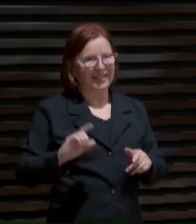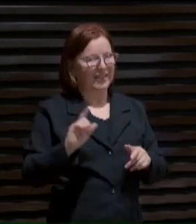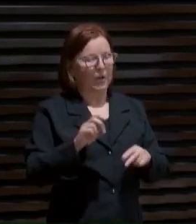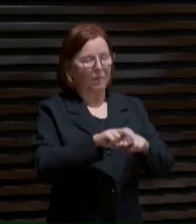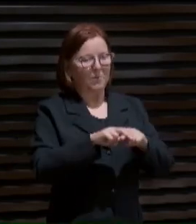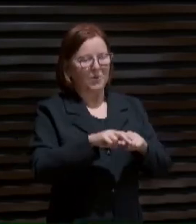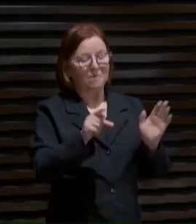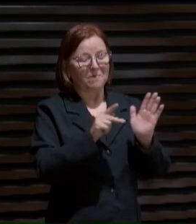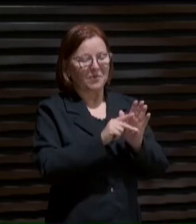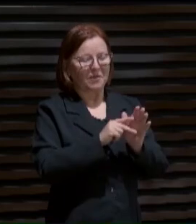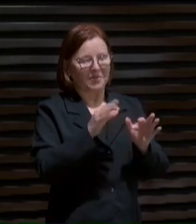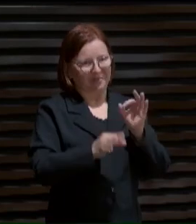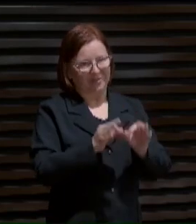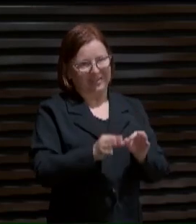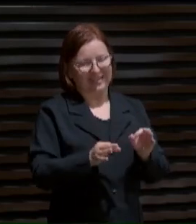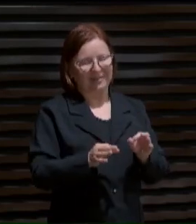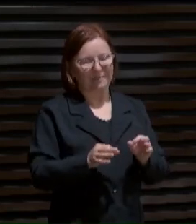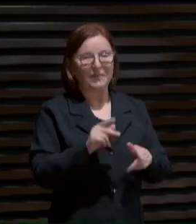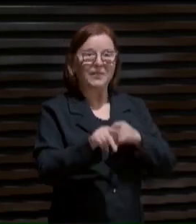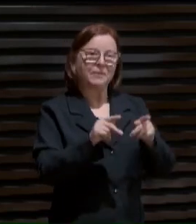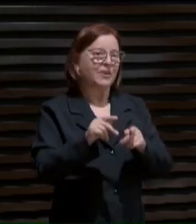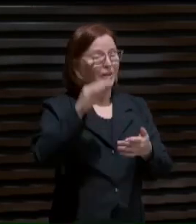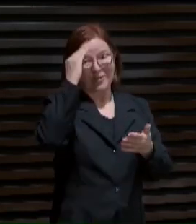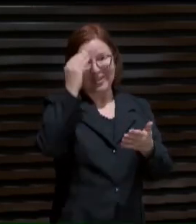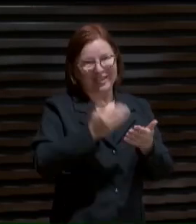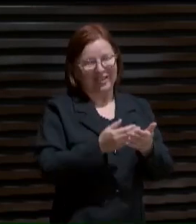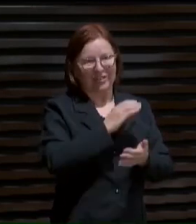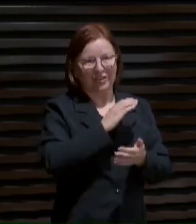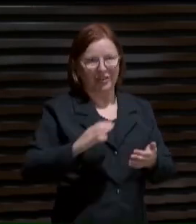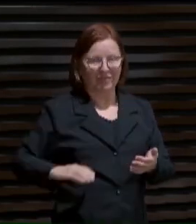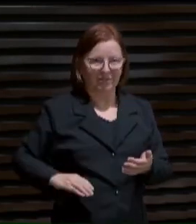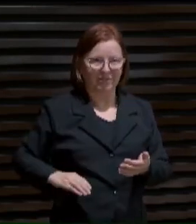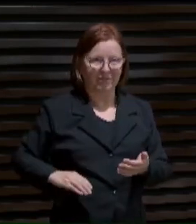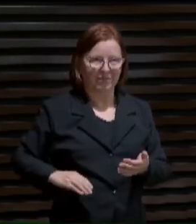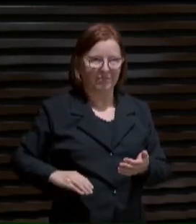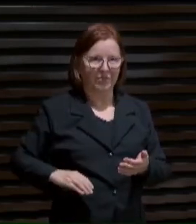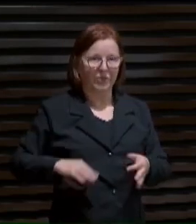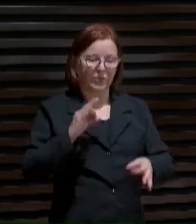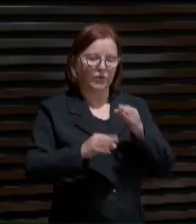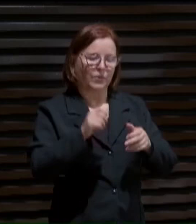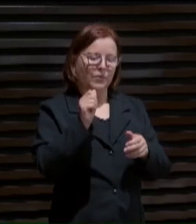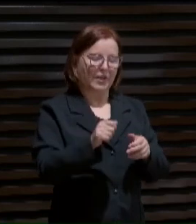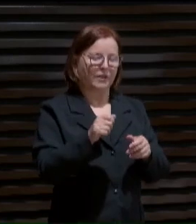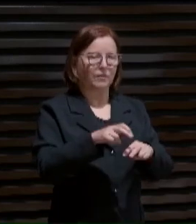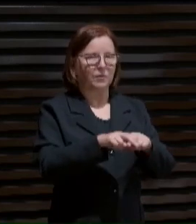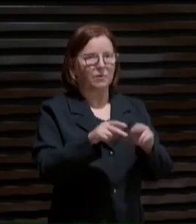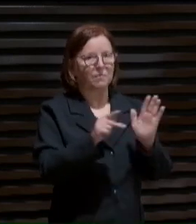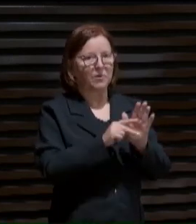aqueles que não crerem em Jesus serão medidos e julgados por sua própria justiça